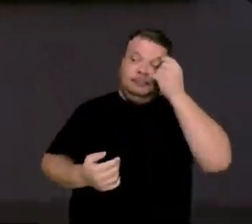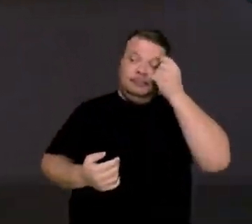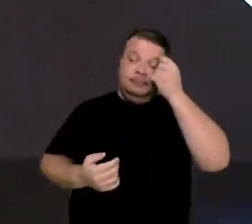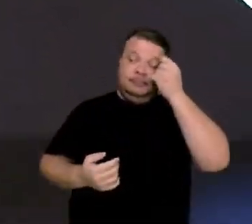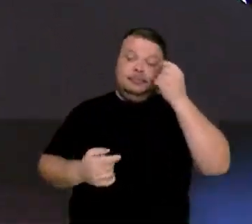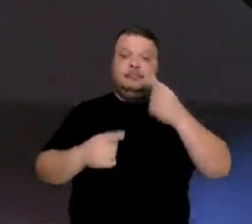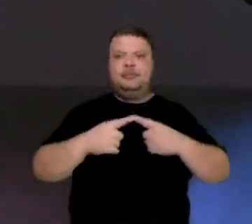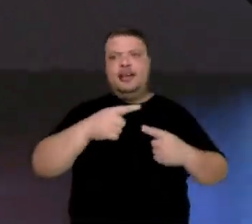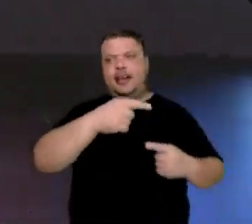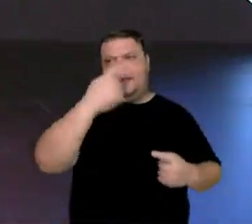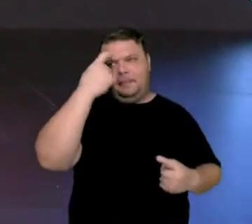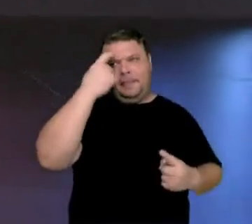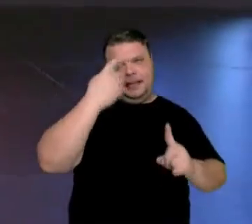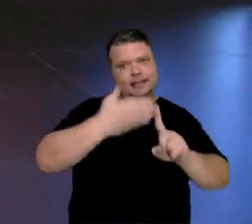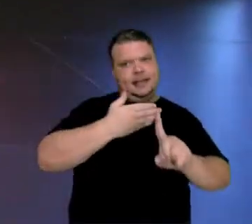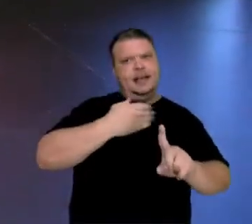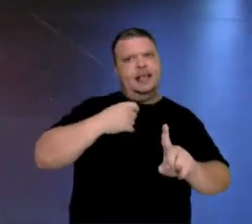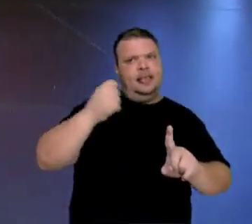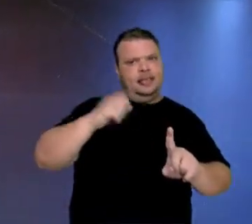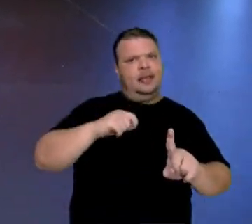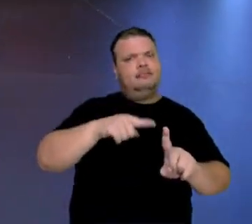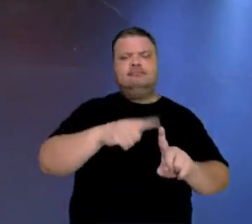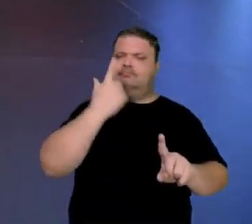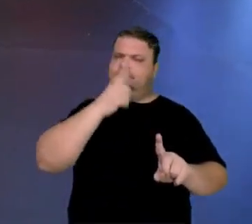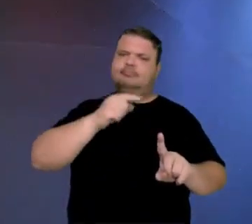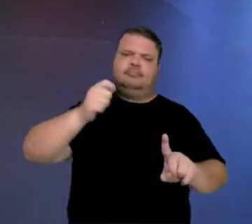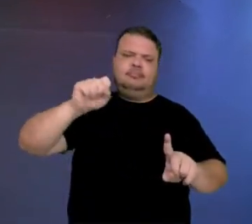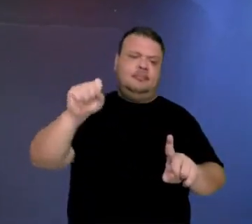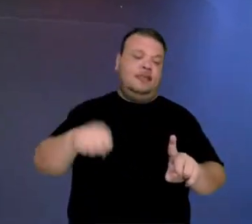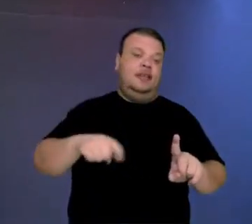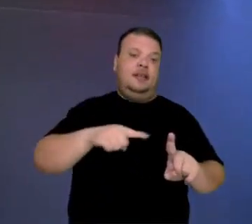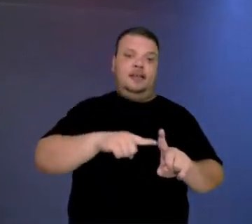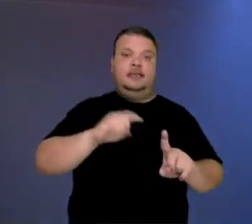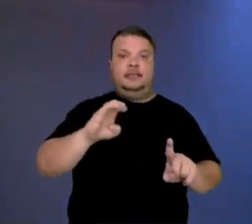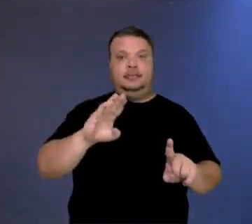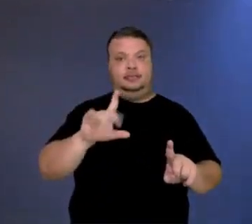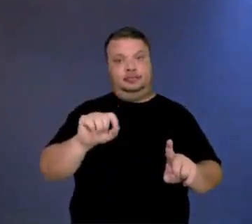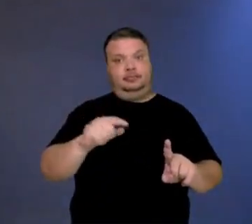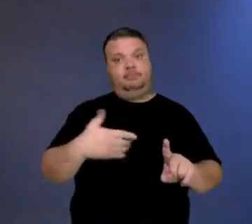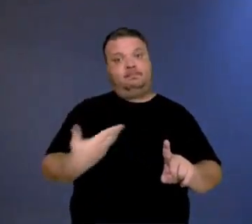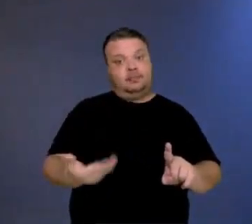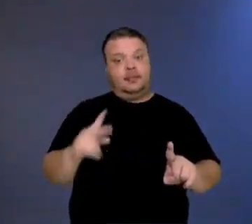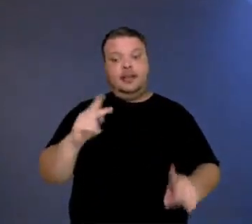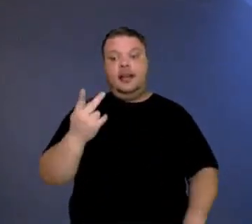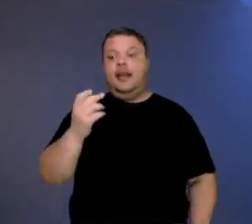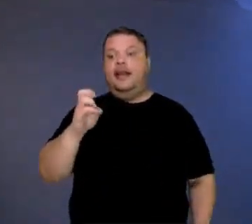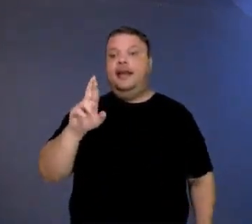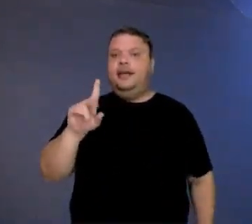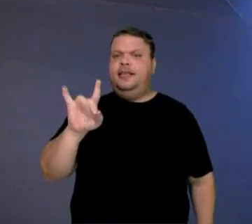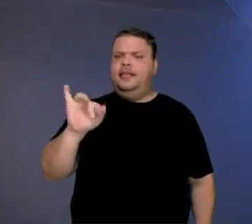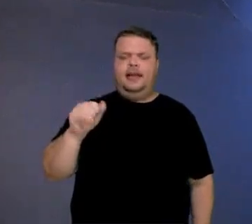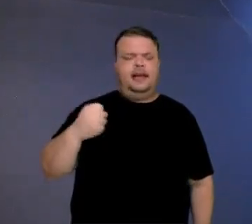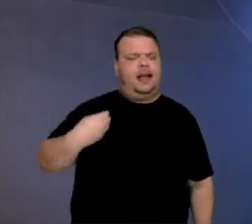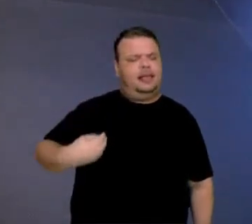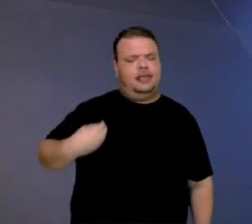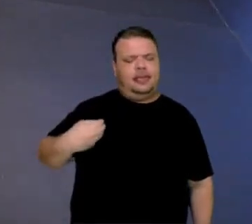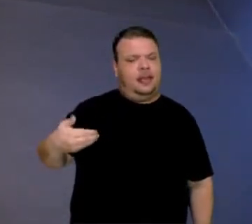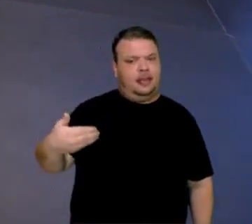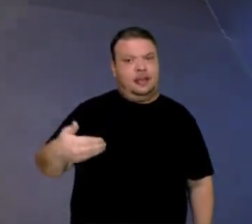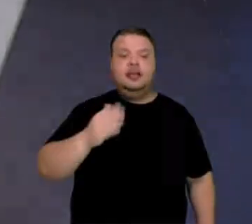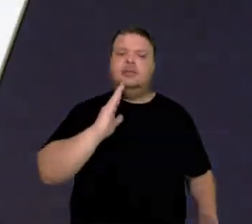faz parte, sim, do nosso CBLOL. E as herdeiras da tradição estão sempre presentes aqui com a gente, toda rodada, né, Lupão? Estão aqui, ó,